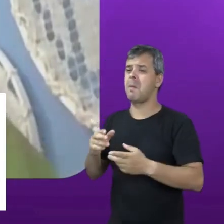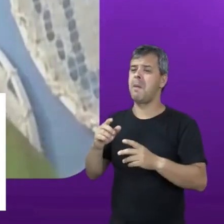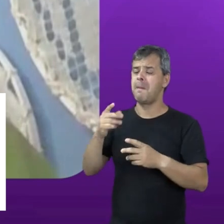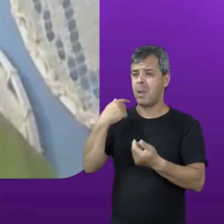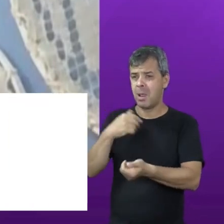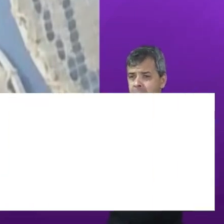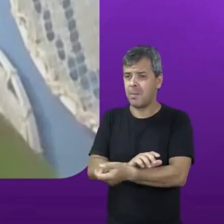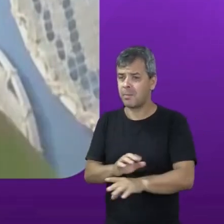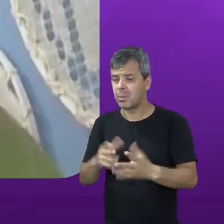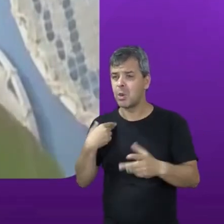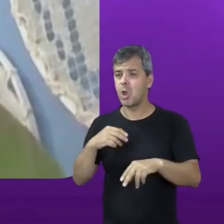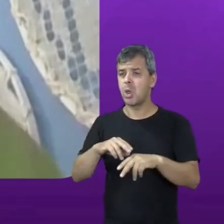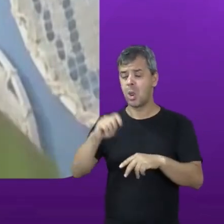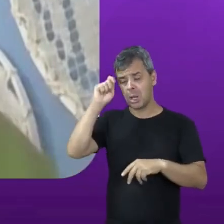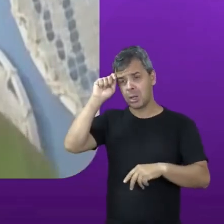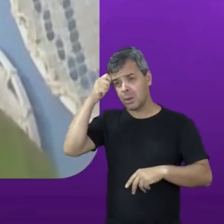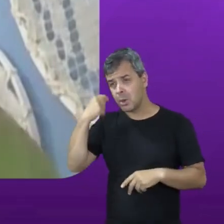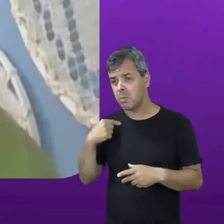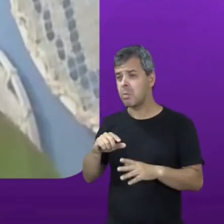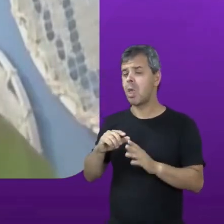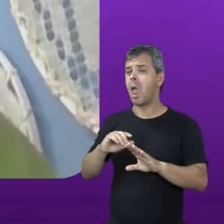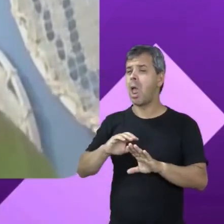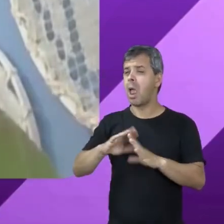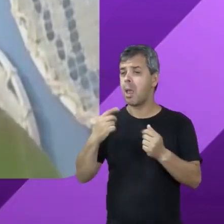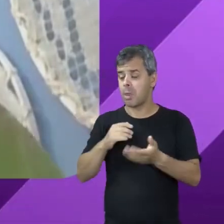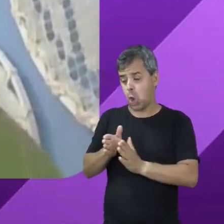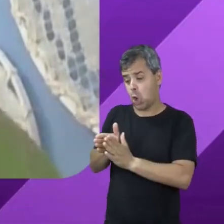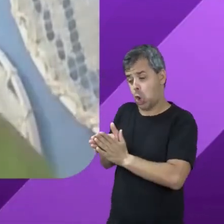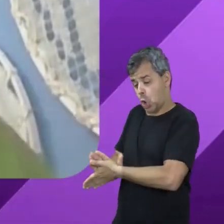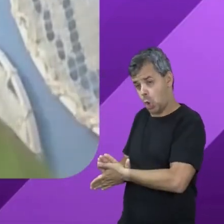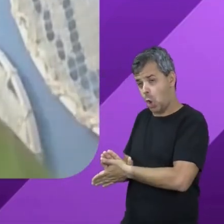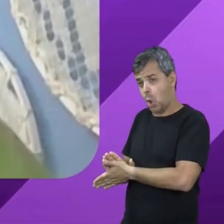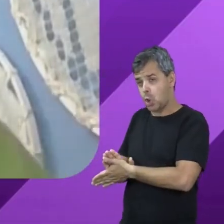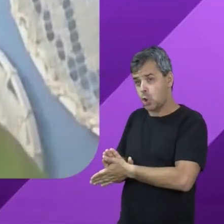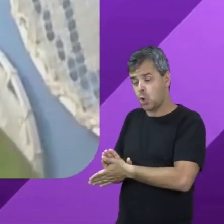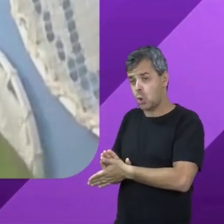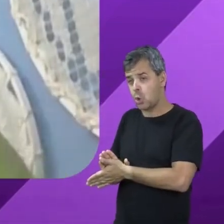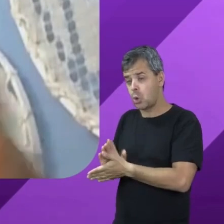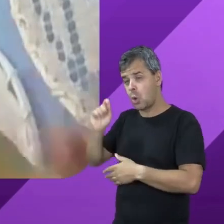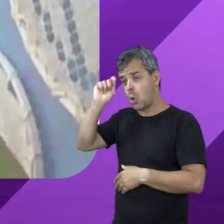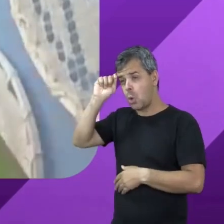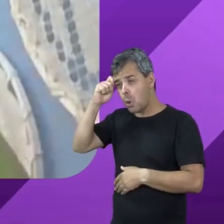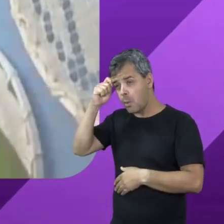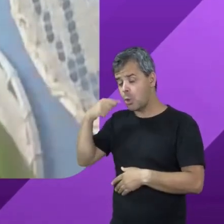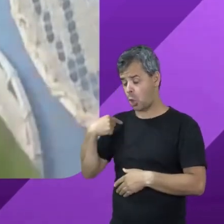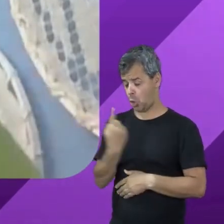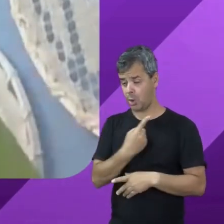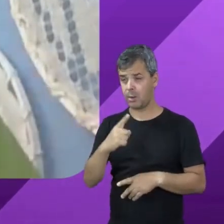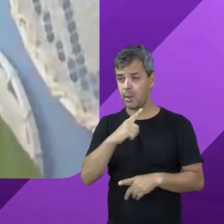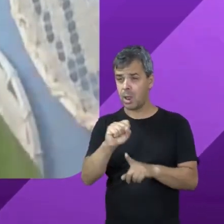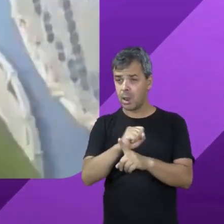racismo, né? Muito mais do que o preconceito, a discriminação racial. Então, nós temos uma sociedade